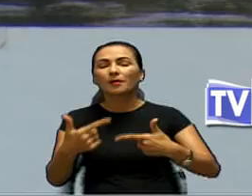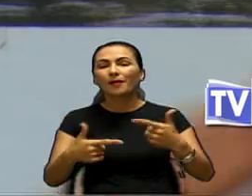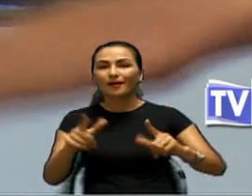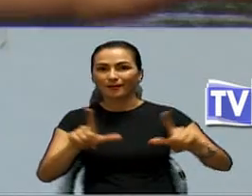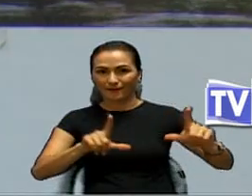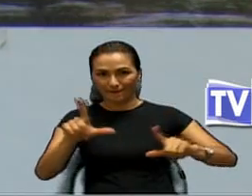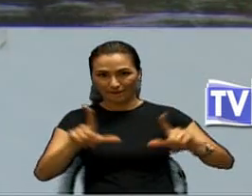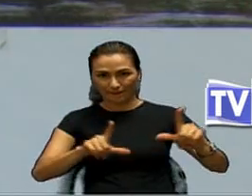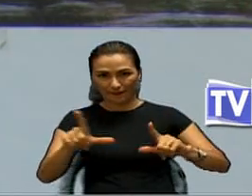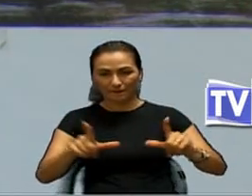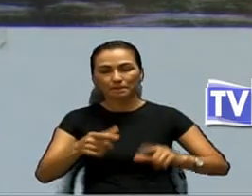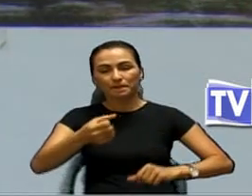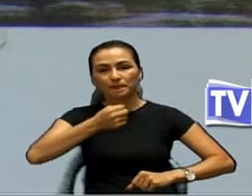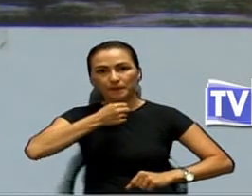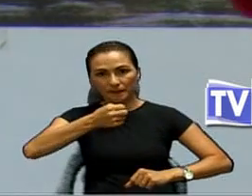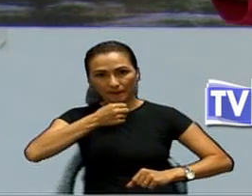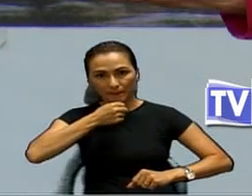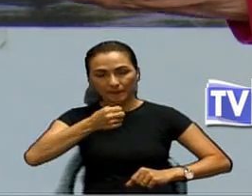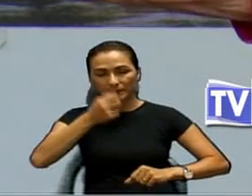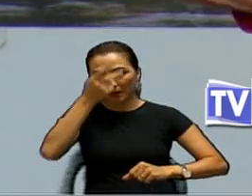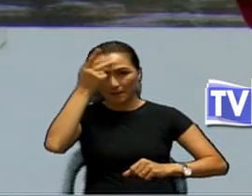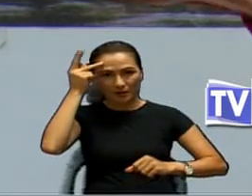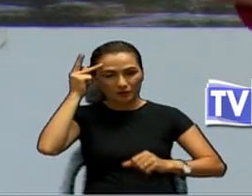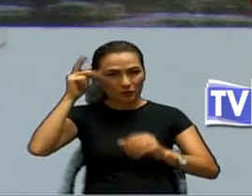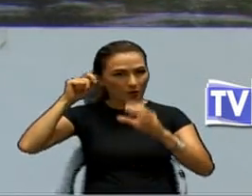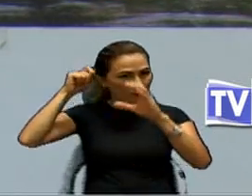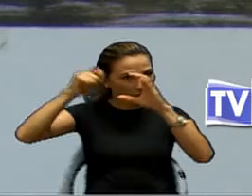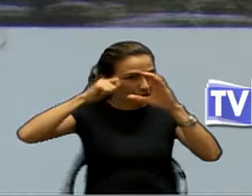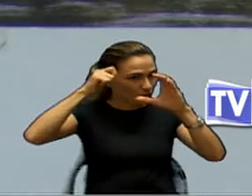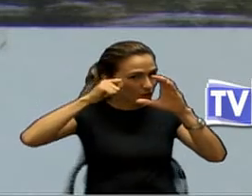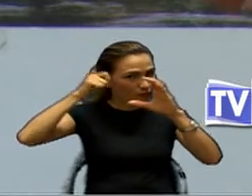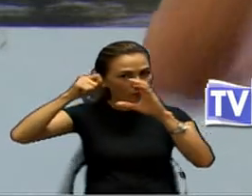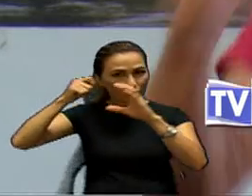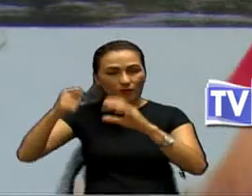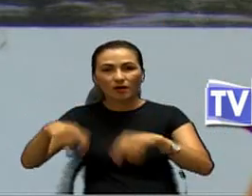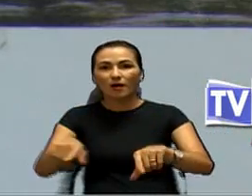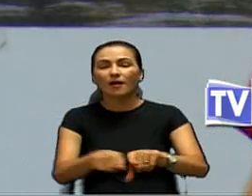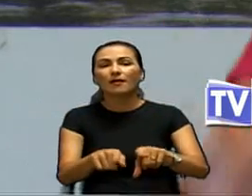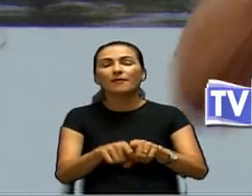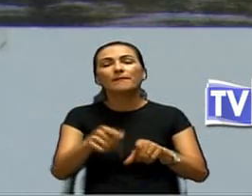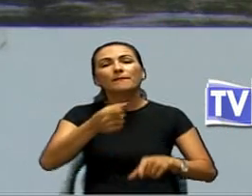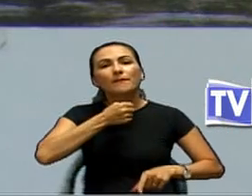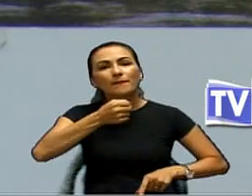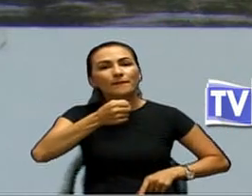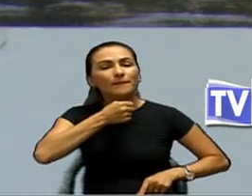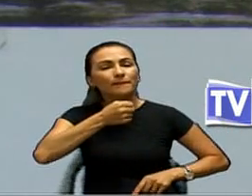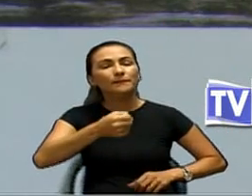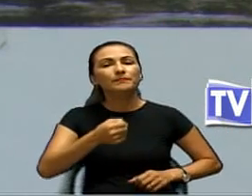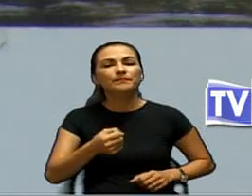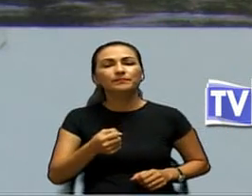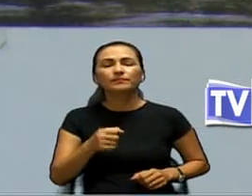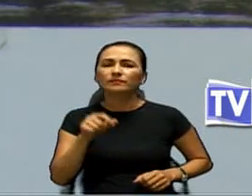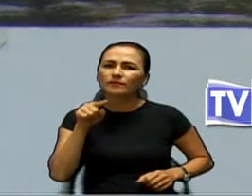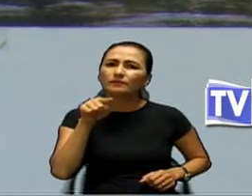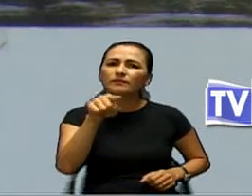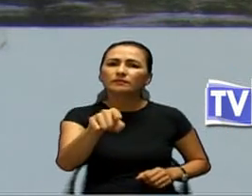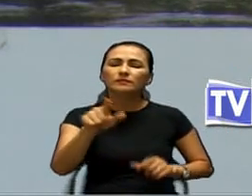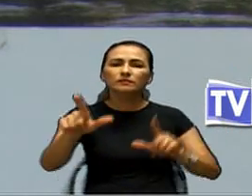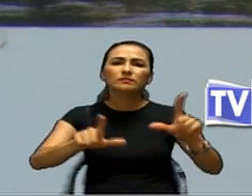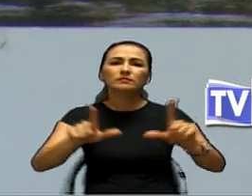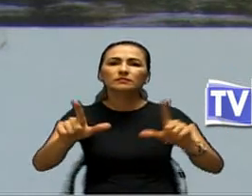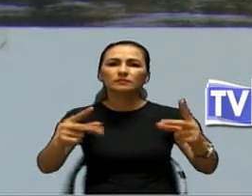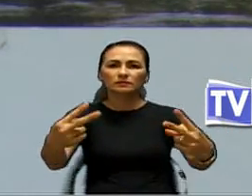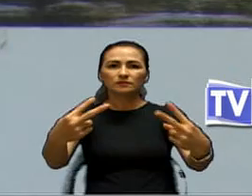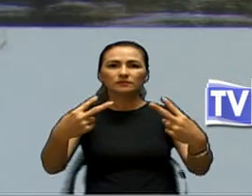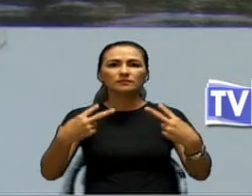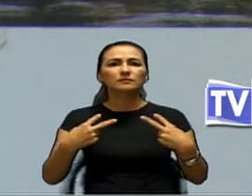jornalismo, câmeras, repórteres fotográficos e a você também, telespectador e